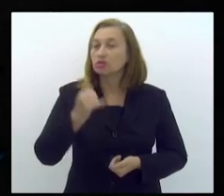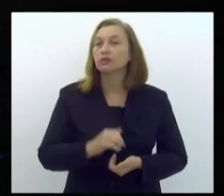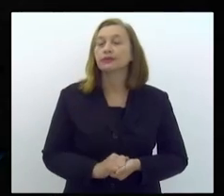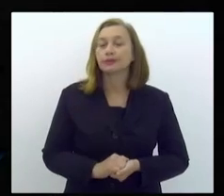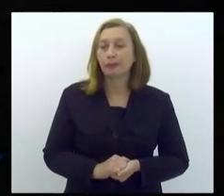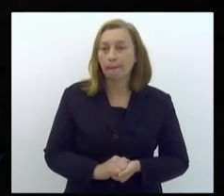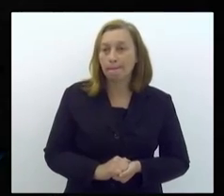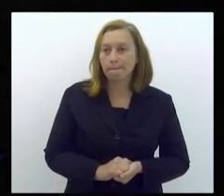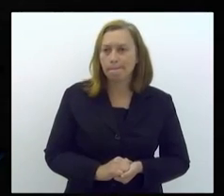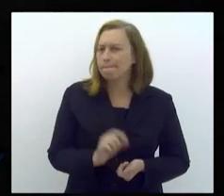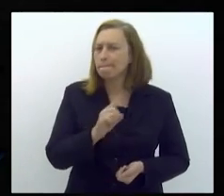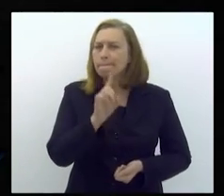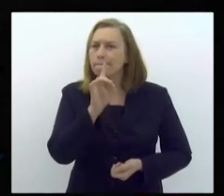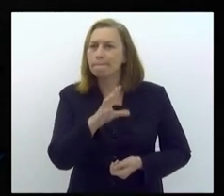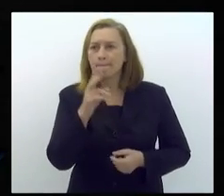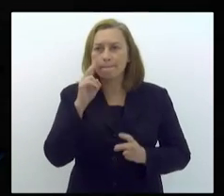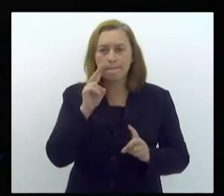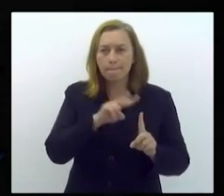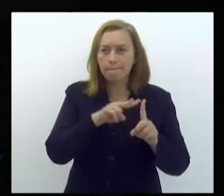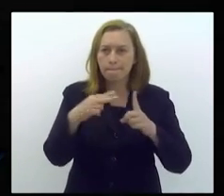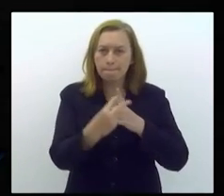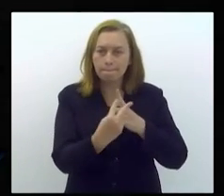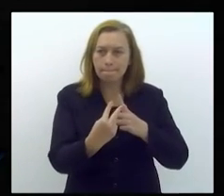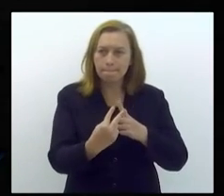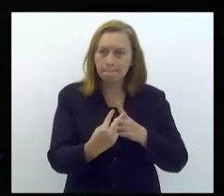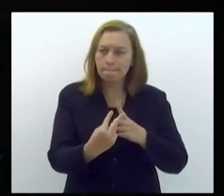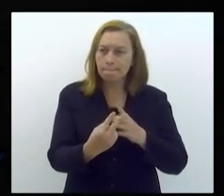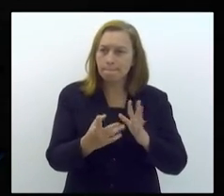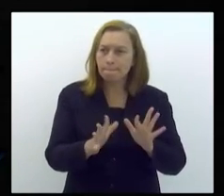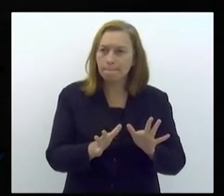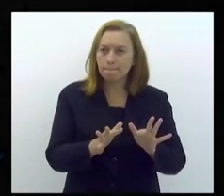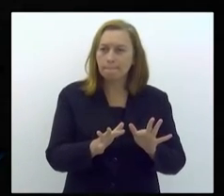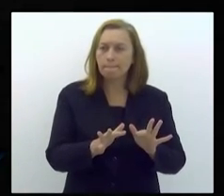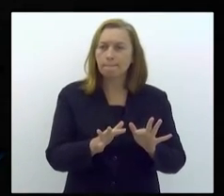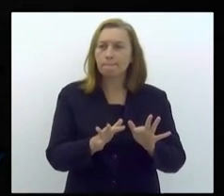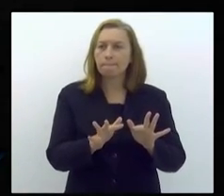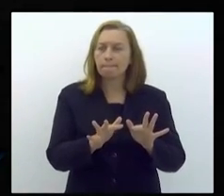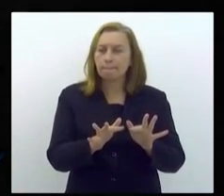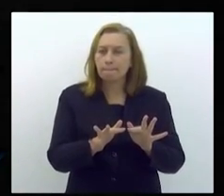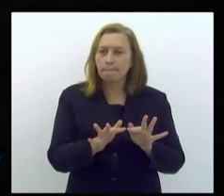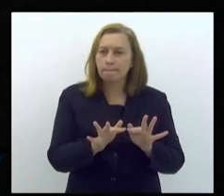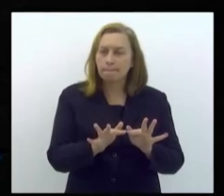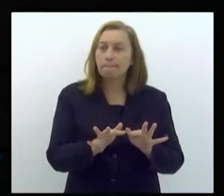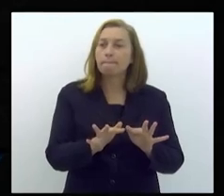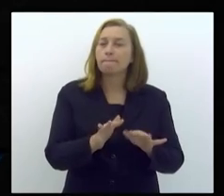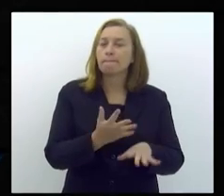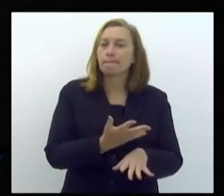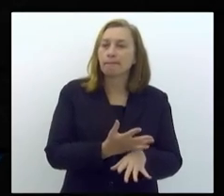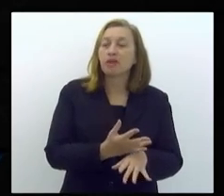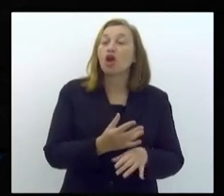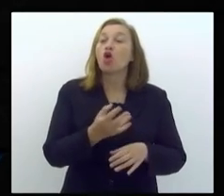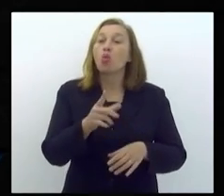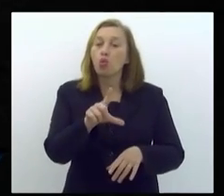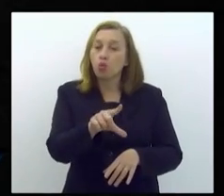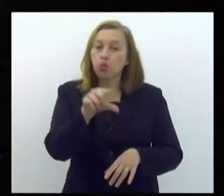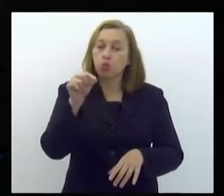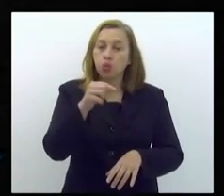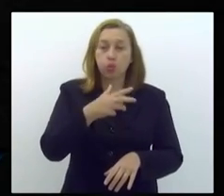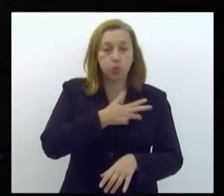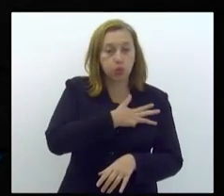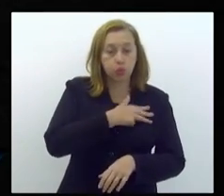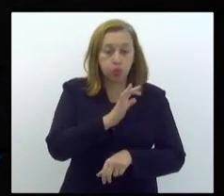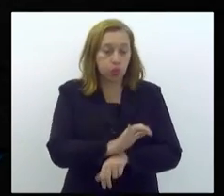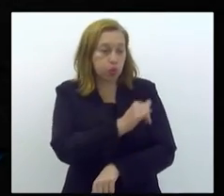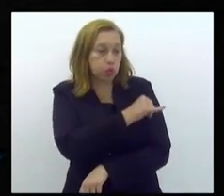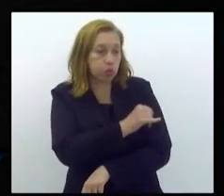não só do ponto de vista simbólico mas no ponto de vista prático o Lula escolheu o estado do Rio de Janeiro para fazer o